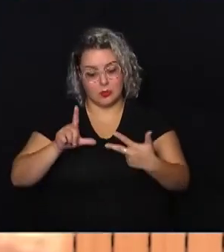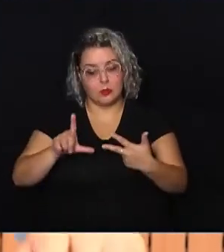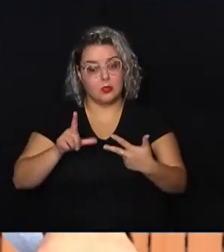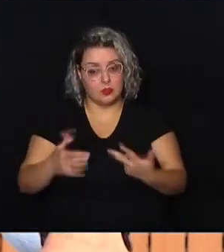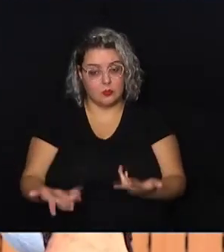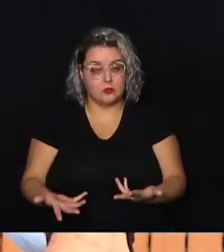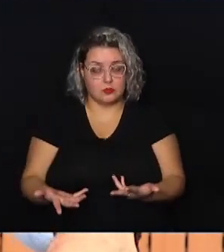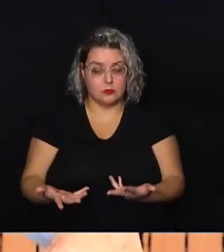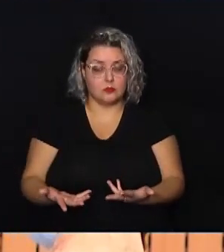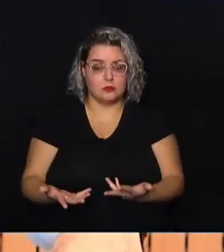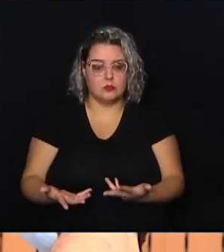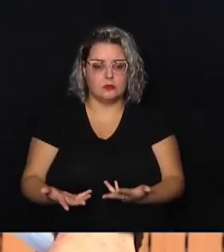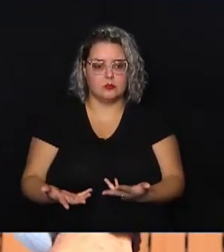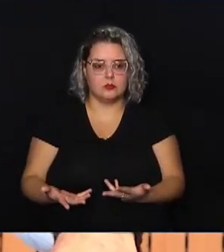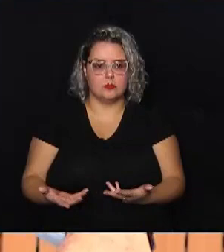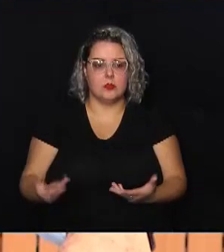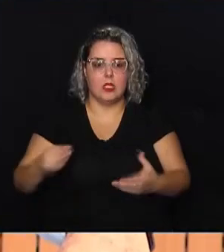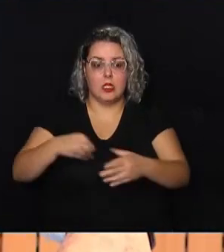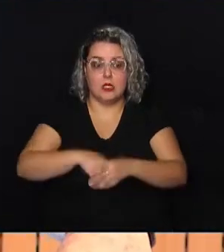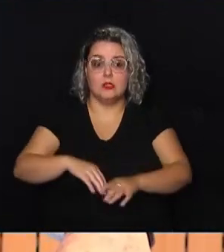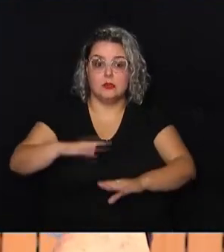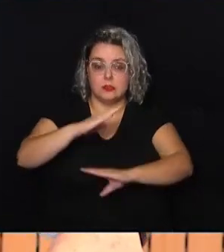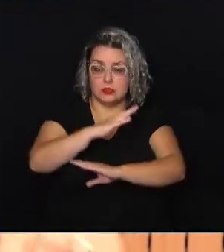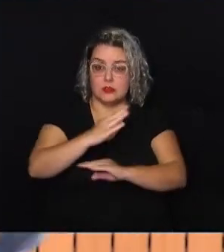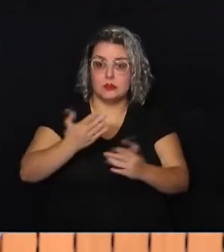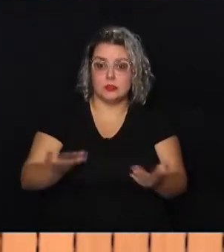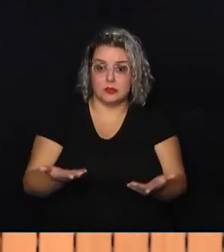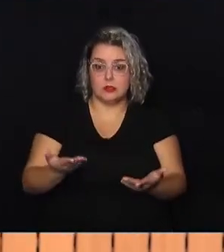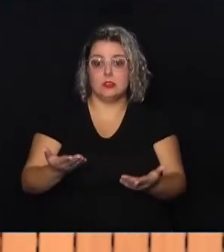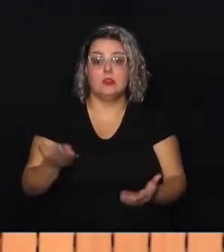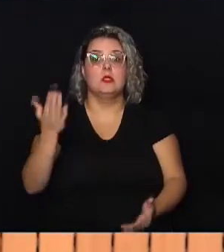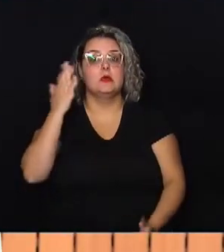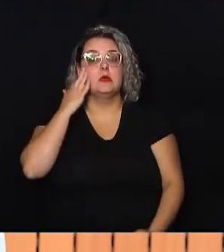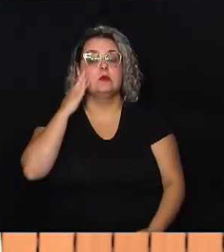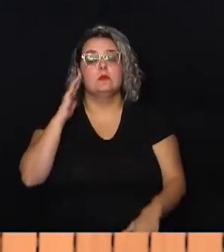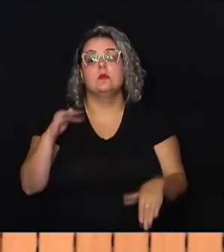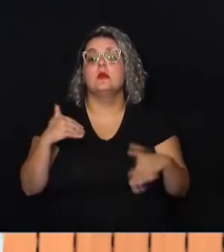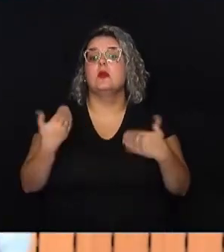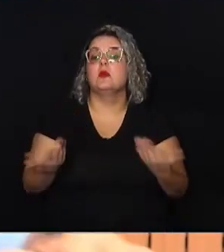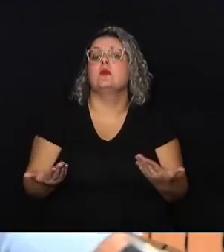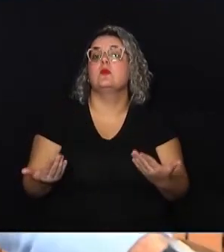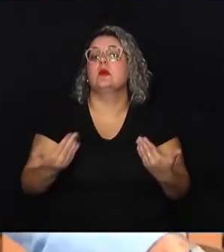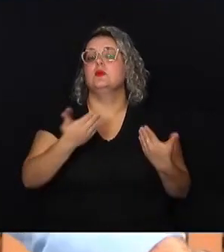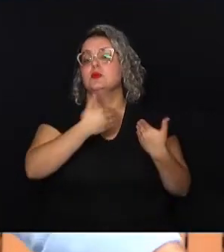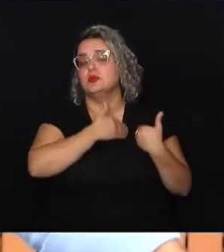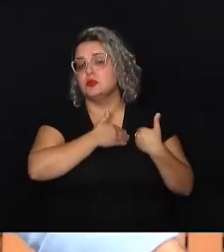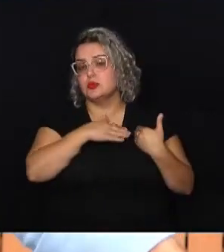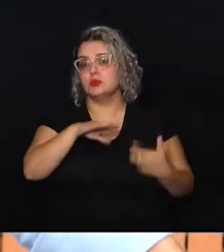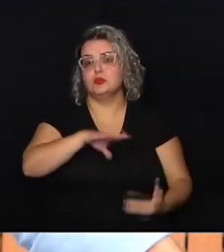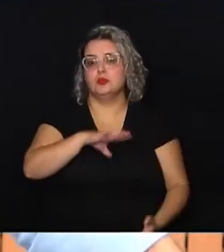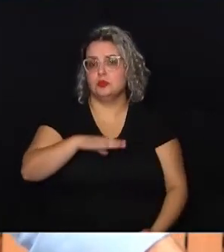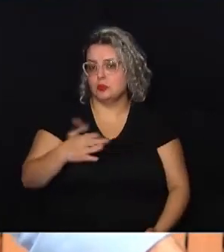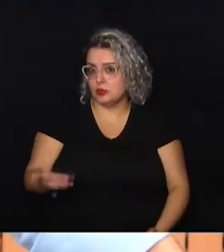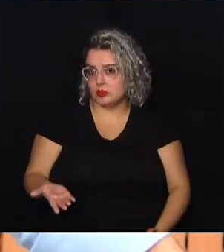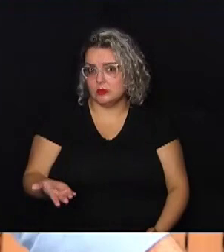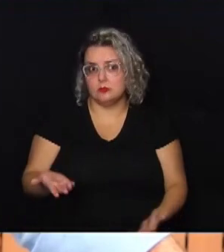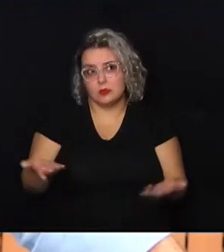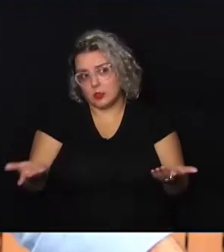né, dentro dessa Casa de Leis, saber quais são as responsabilidades do município, enfim, a